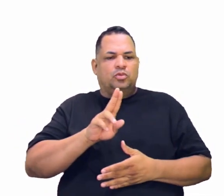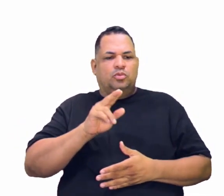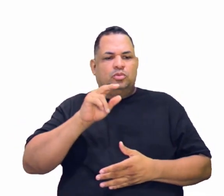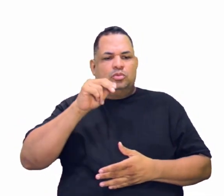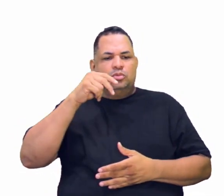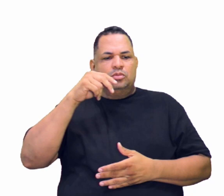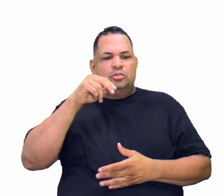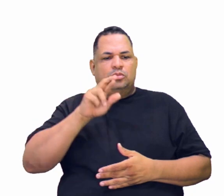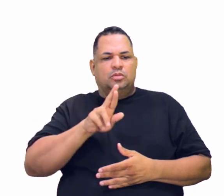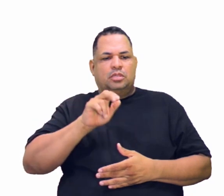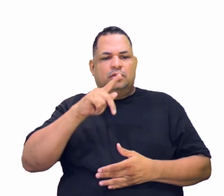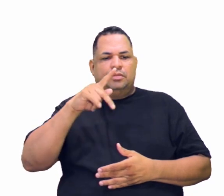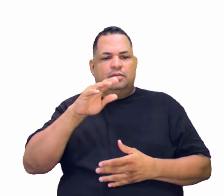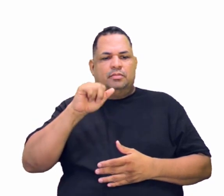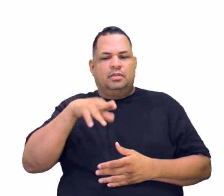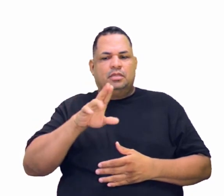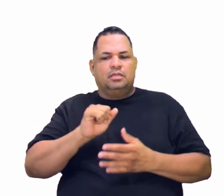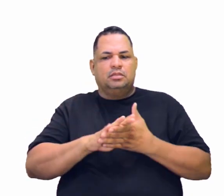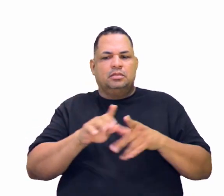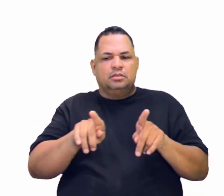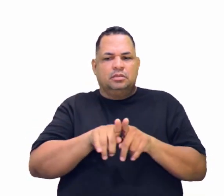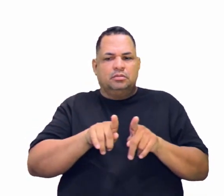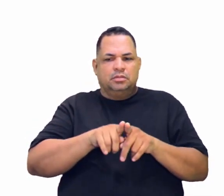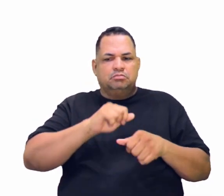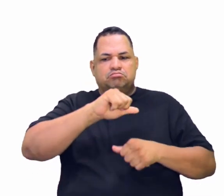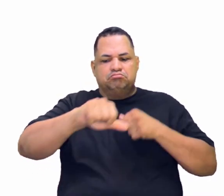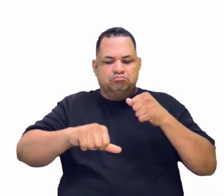Urapamanca também são nômades.